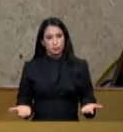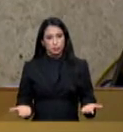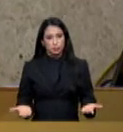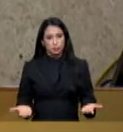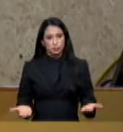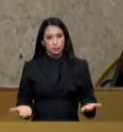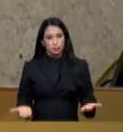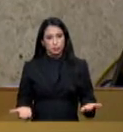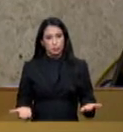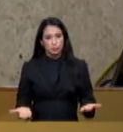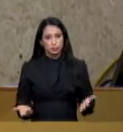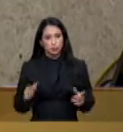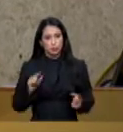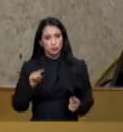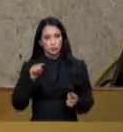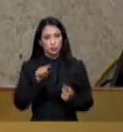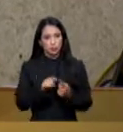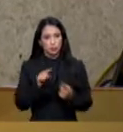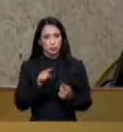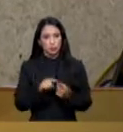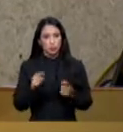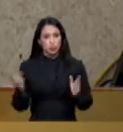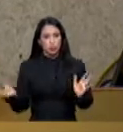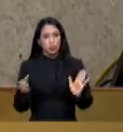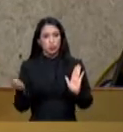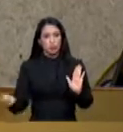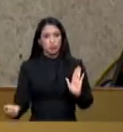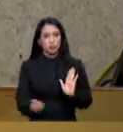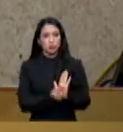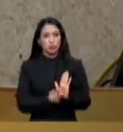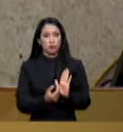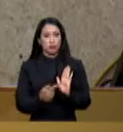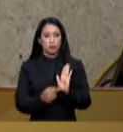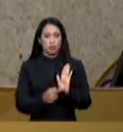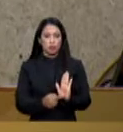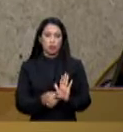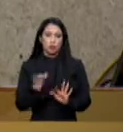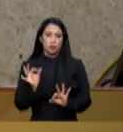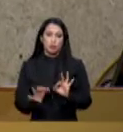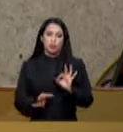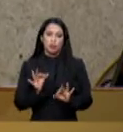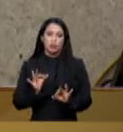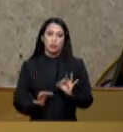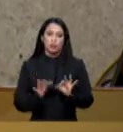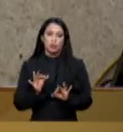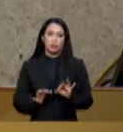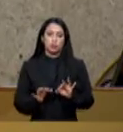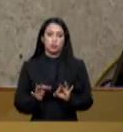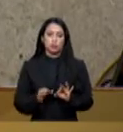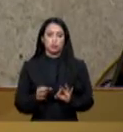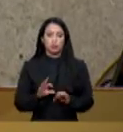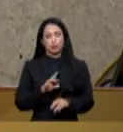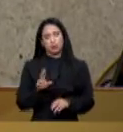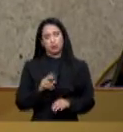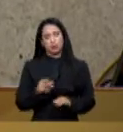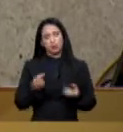aglomerei aqui quais são os objetivos desse novo marco, já agora numa linguagem jurídica, não naquela